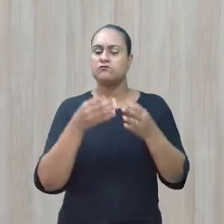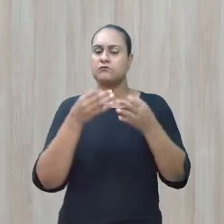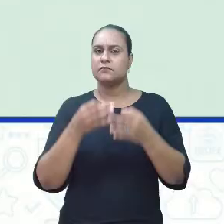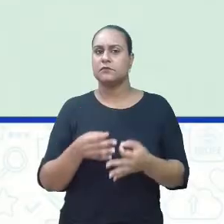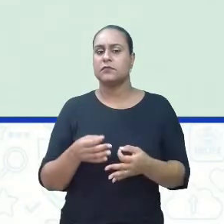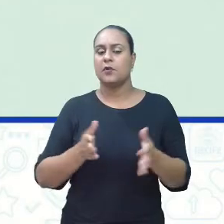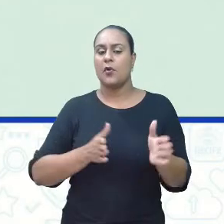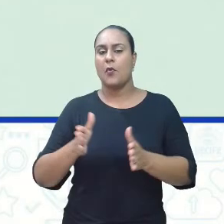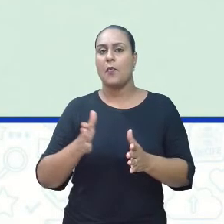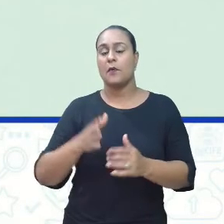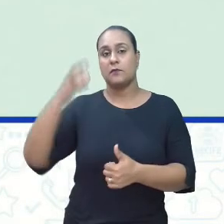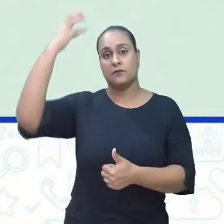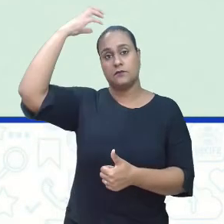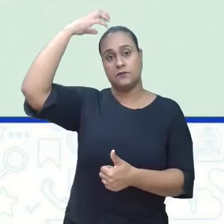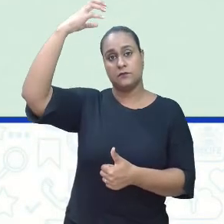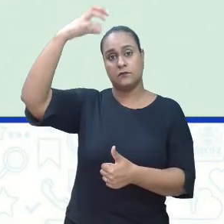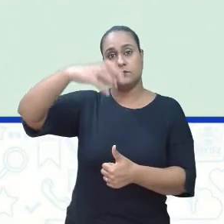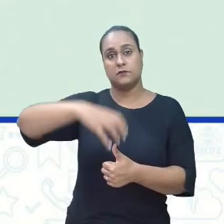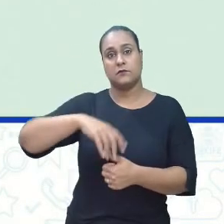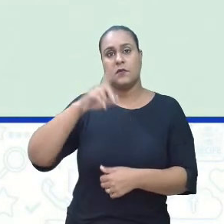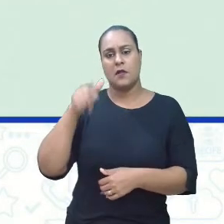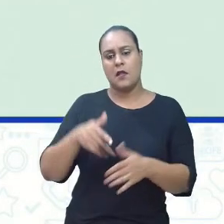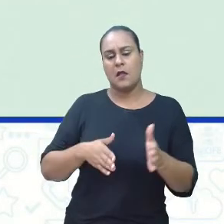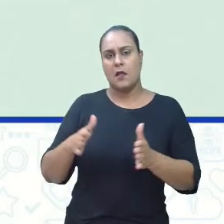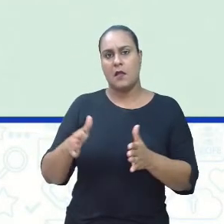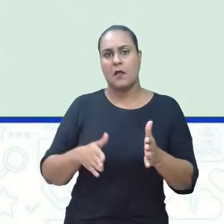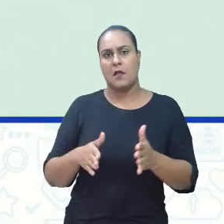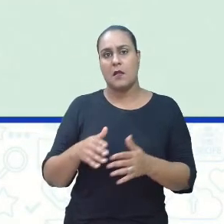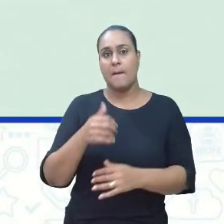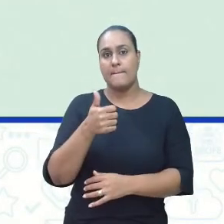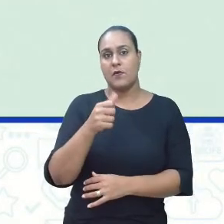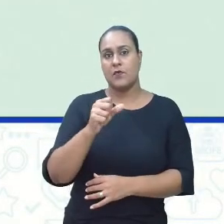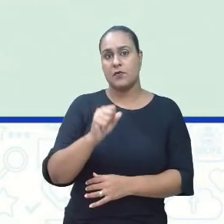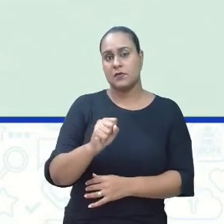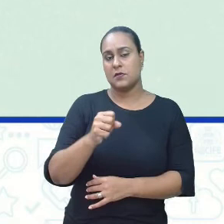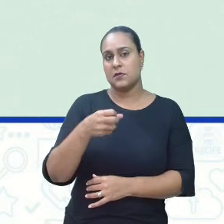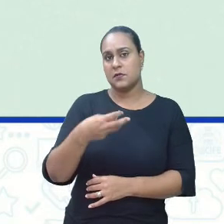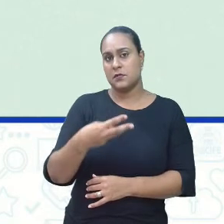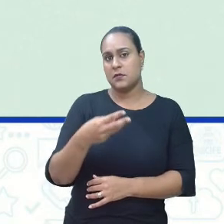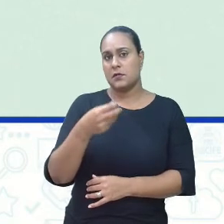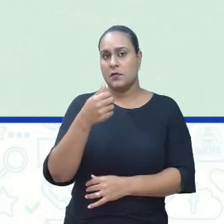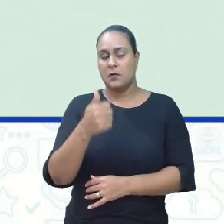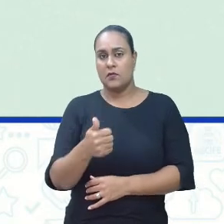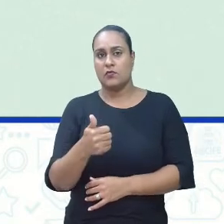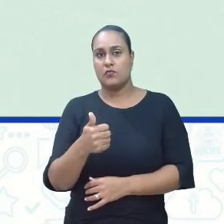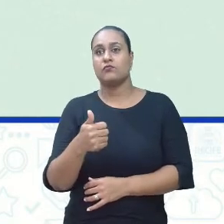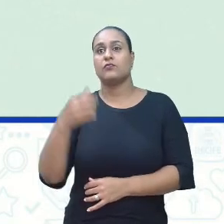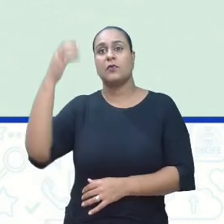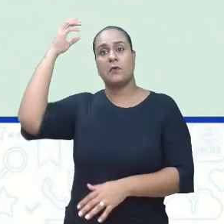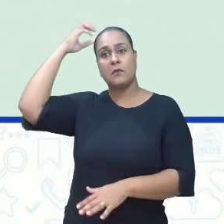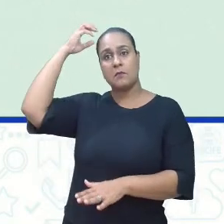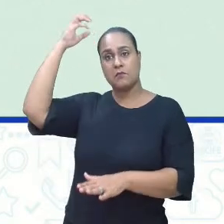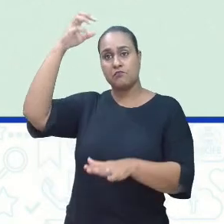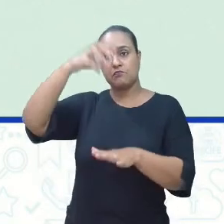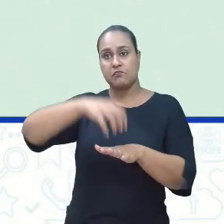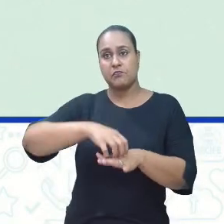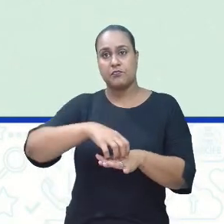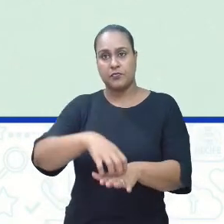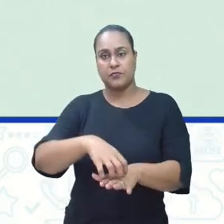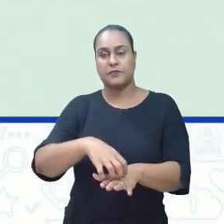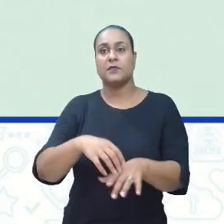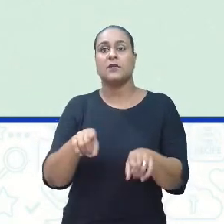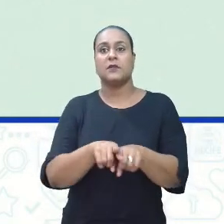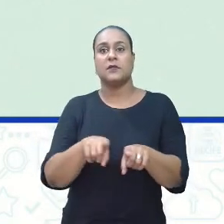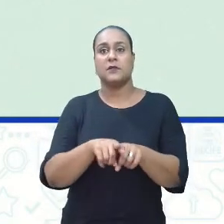né? O período regencial se refere ao intervalo compreendido entre 1831, né, que representa a abdicação do Pedro I,